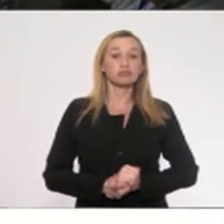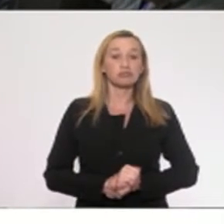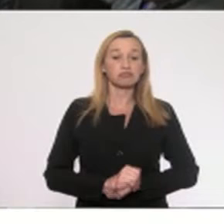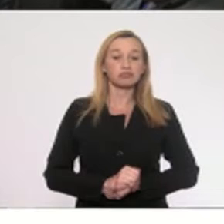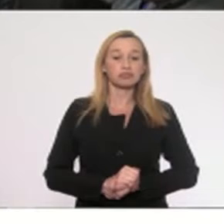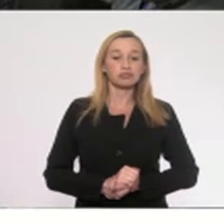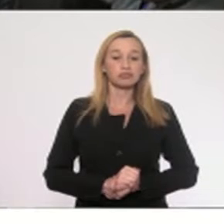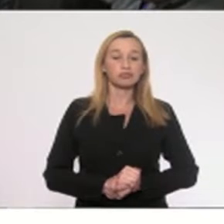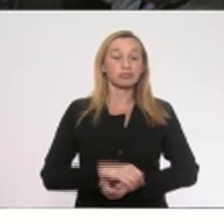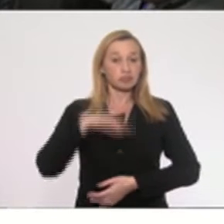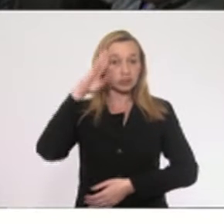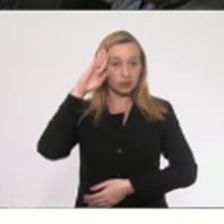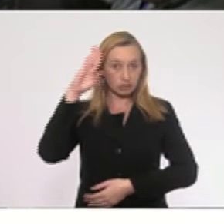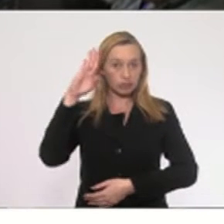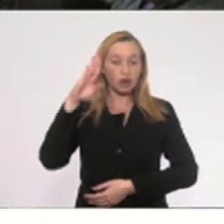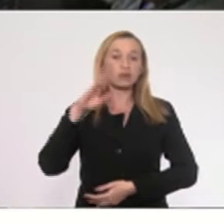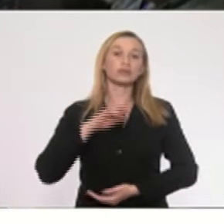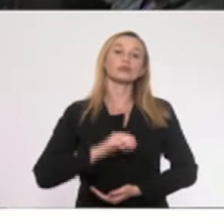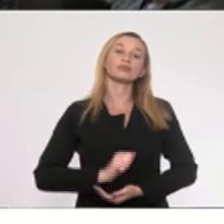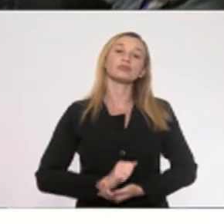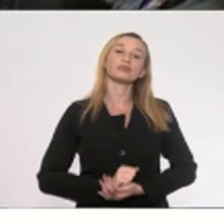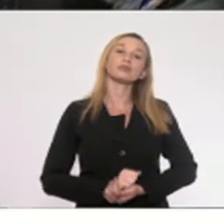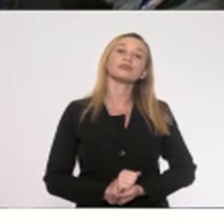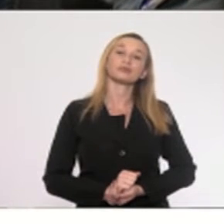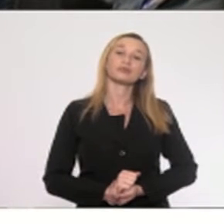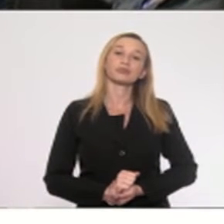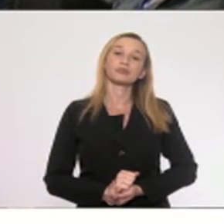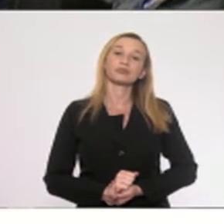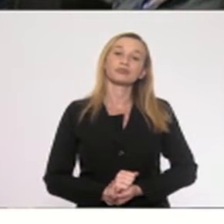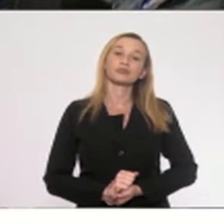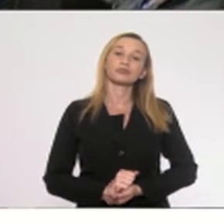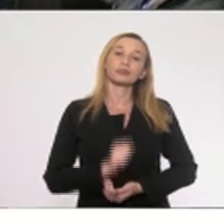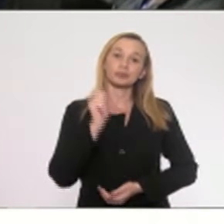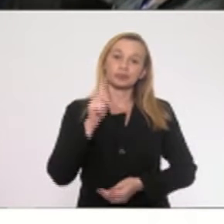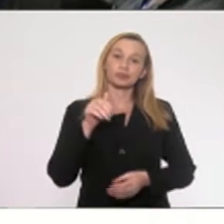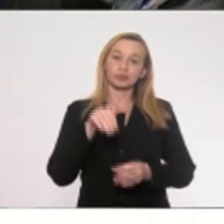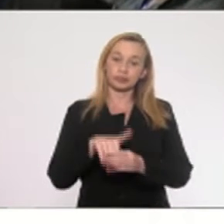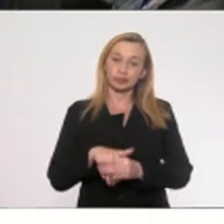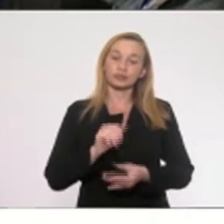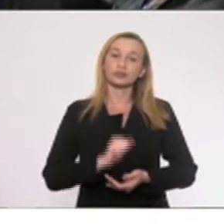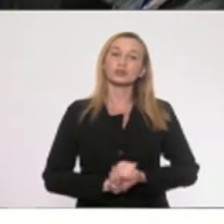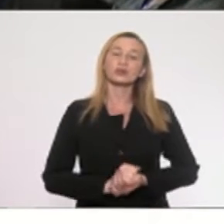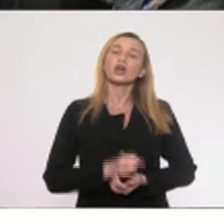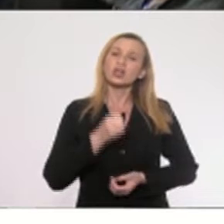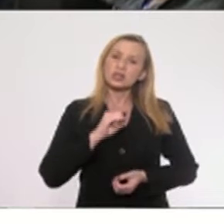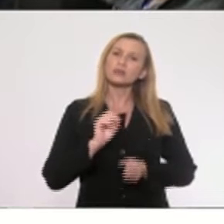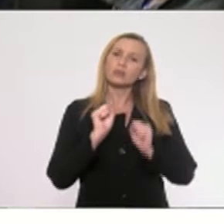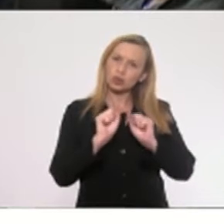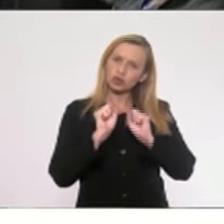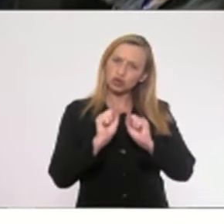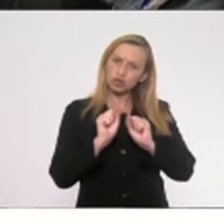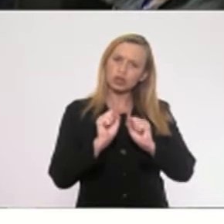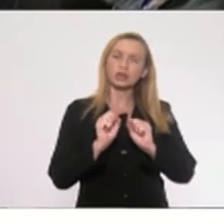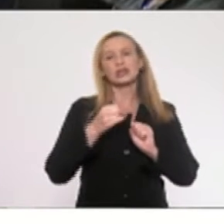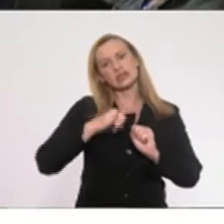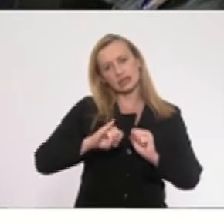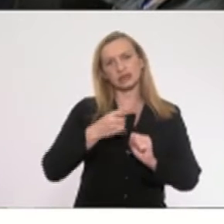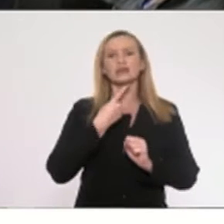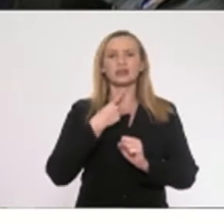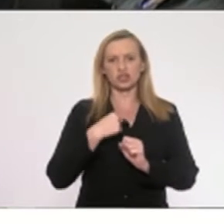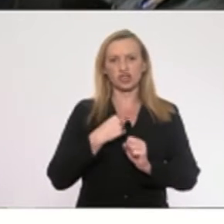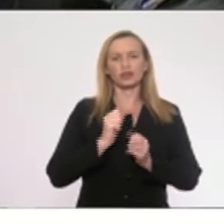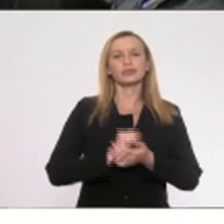titular, que é autor do voto, se o senhor podia, se assim o senhor